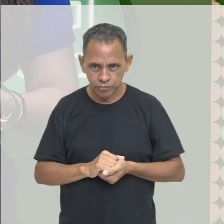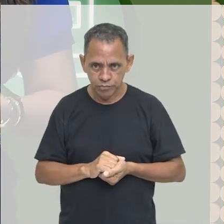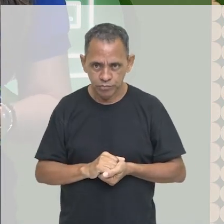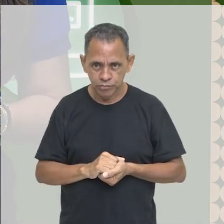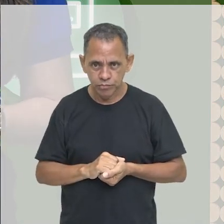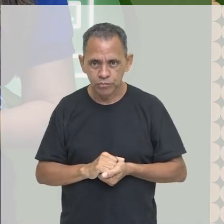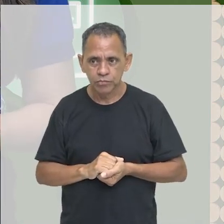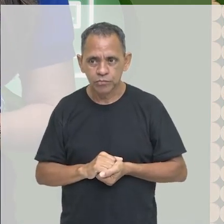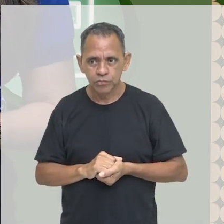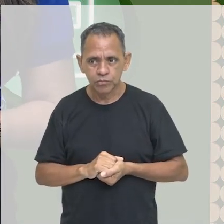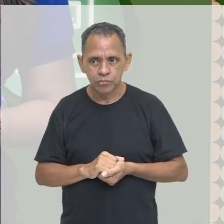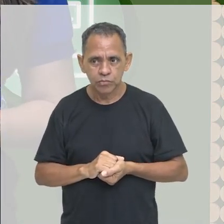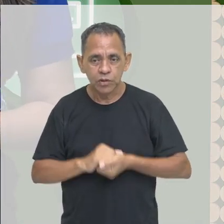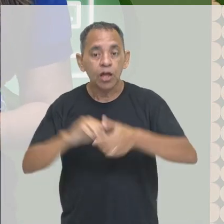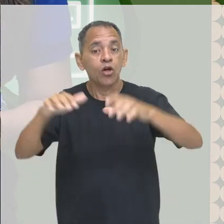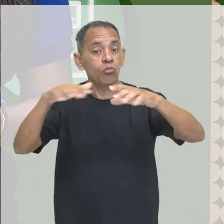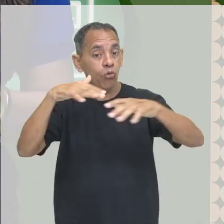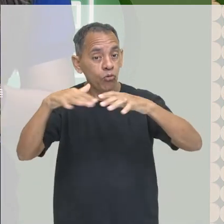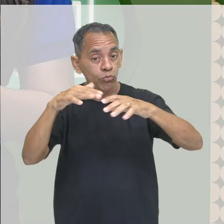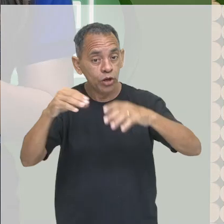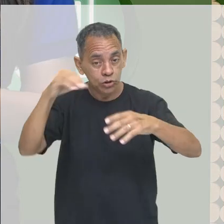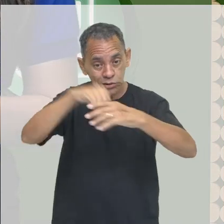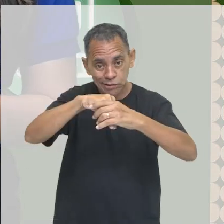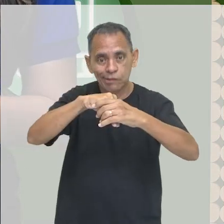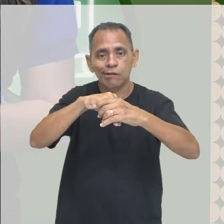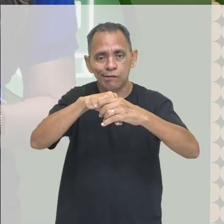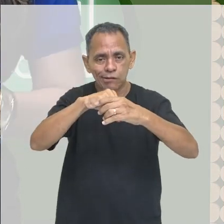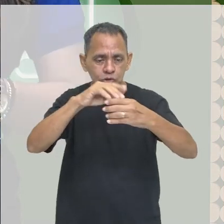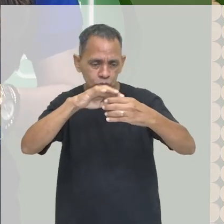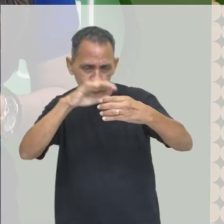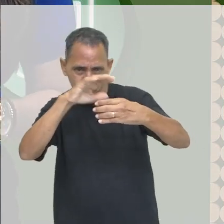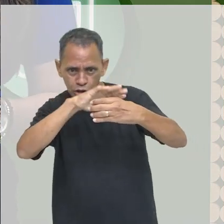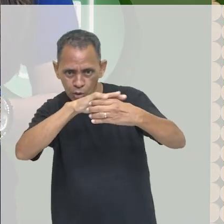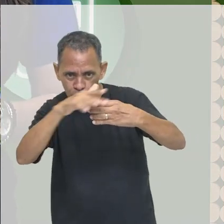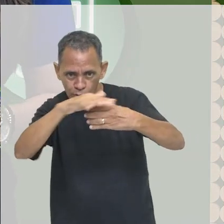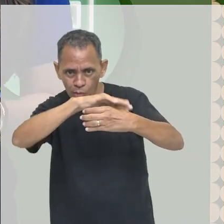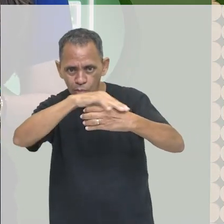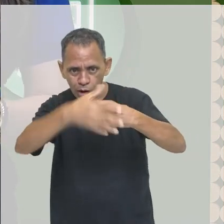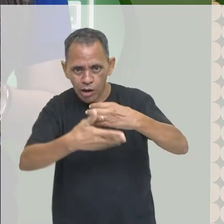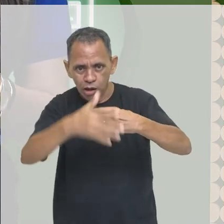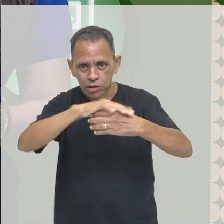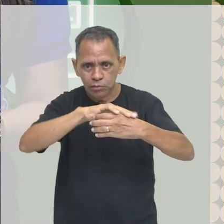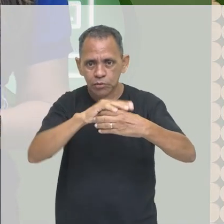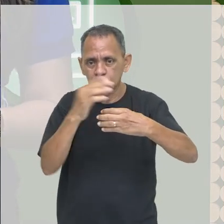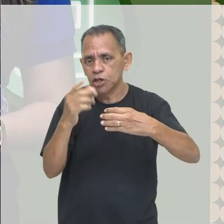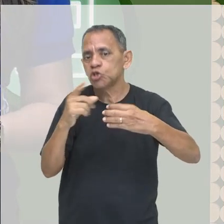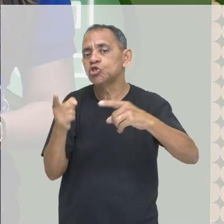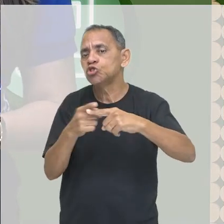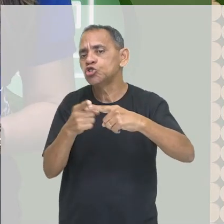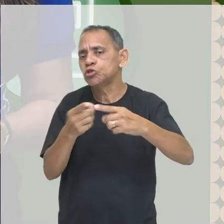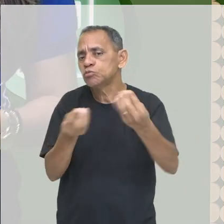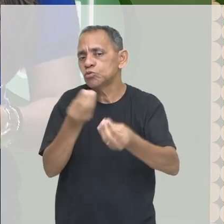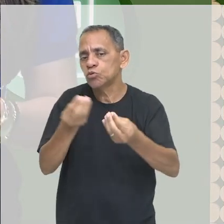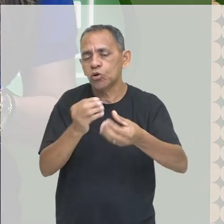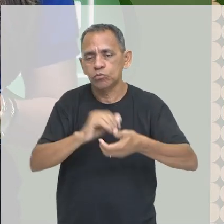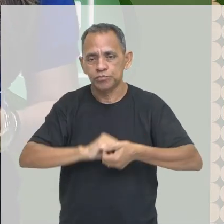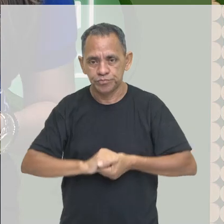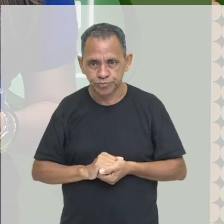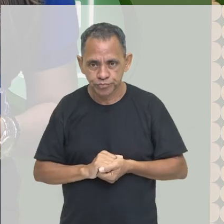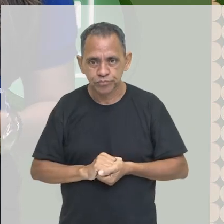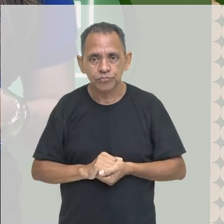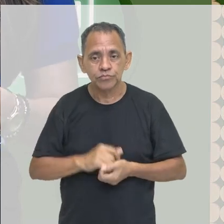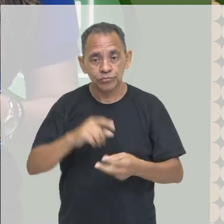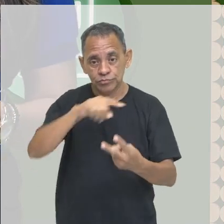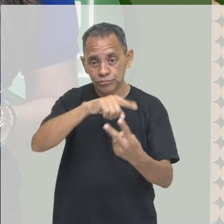ocorre na membrana, certo? Então, aqui são os tipos de transporte pela membrana plasmática. Nós temos